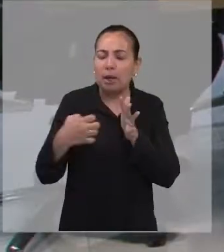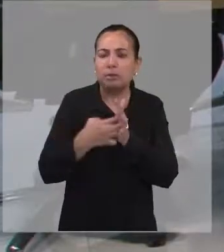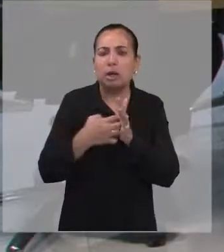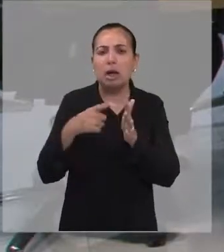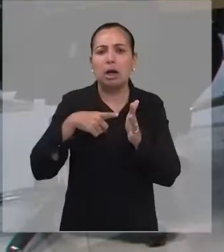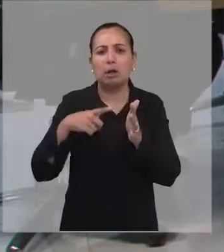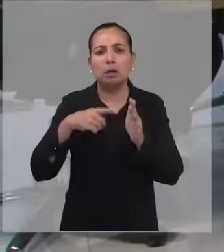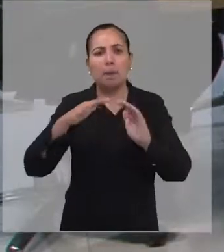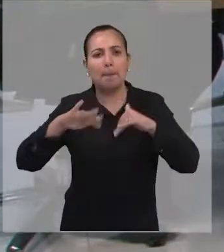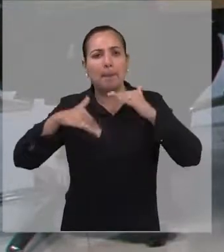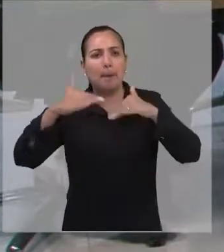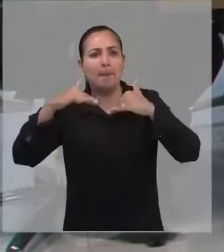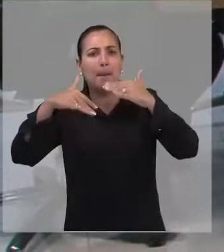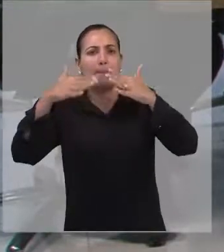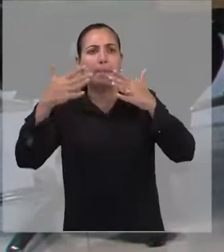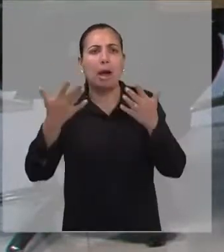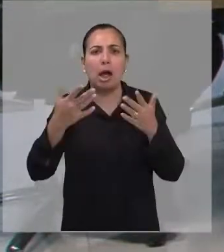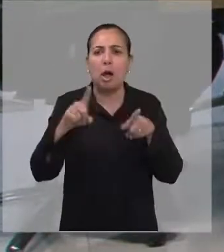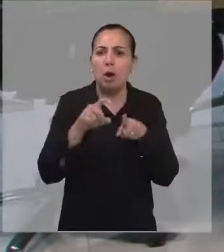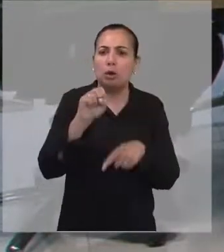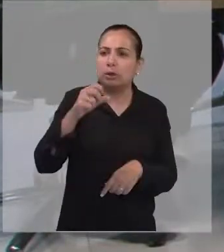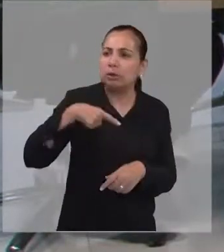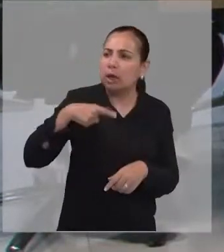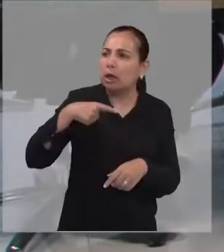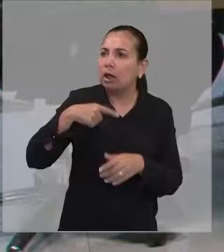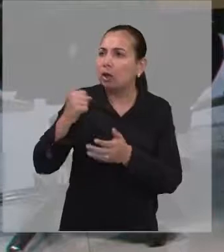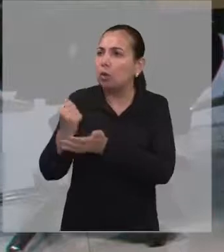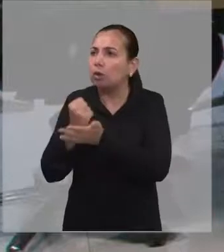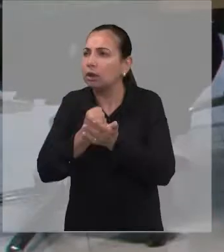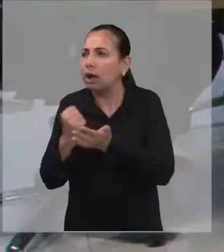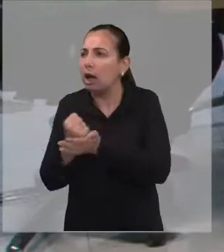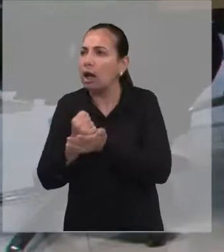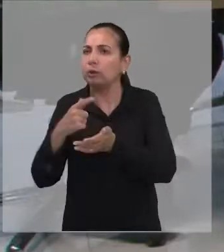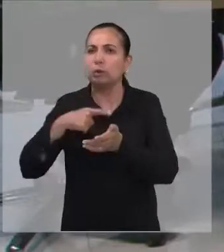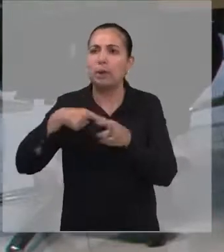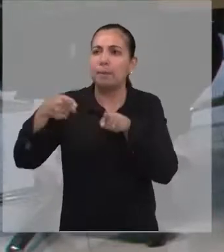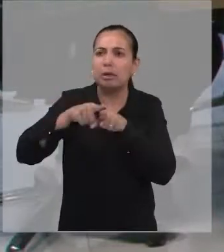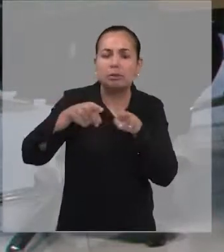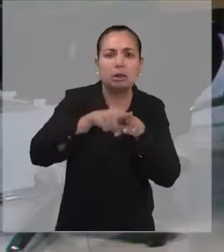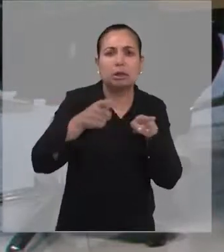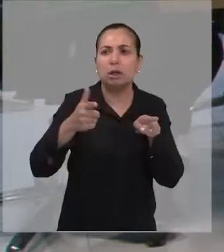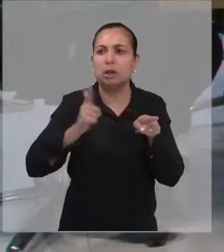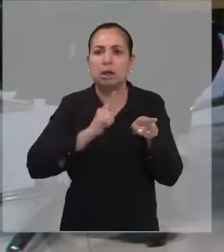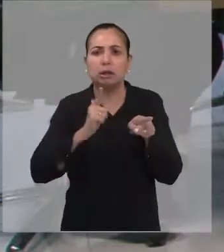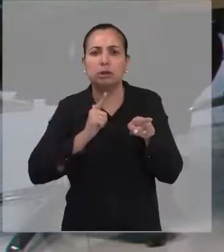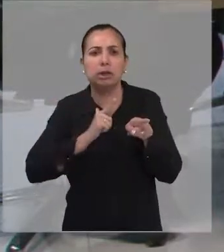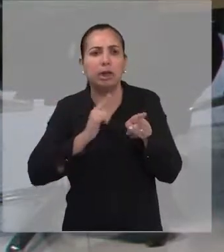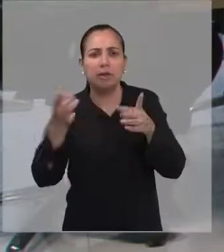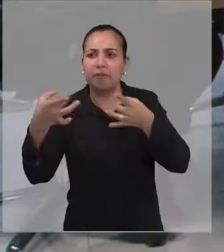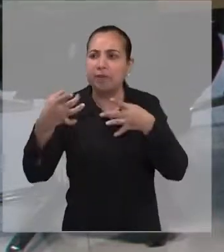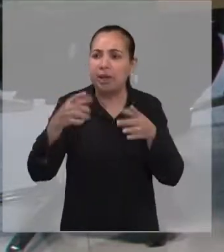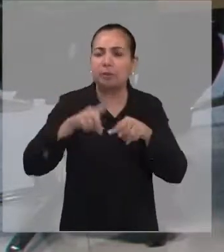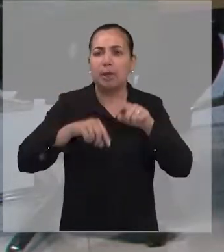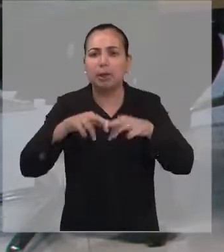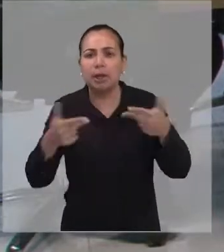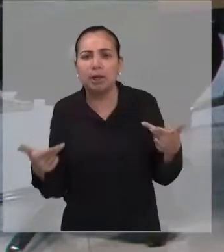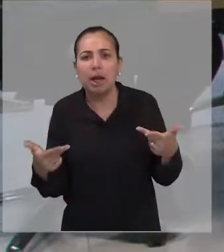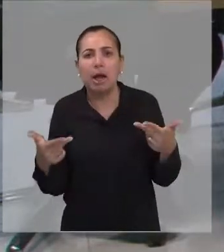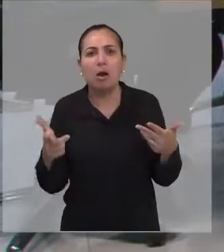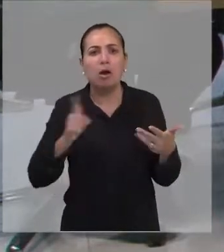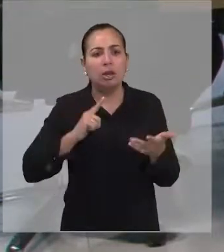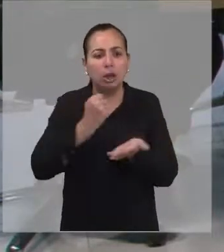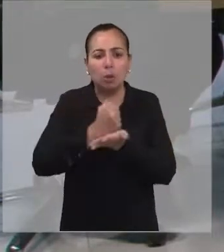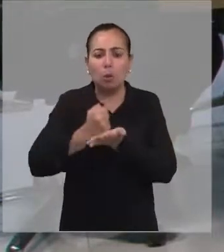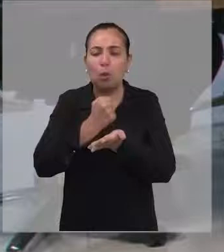é o contrato empregador-empregador, fornecedor e transformador de mercadoria. Esses pequenos contratos